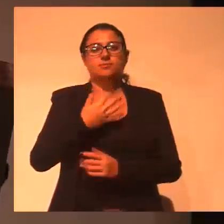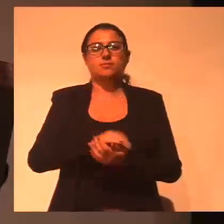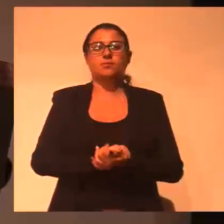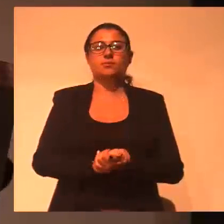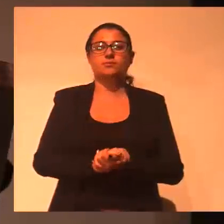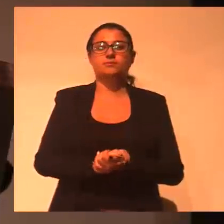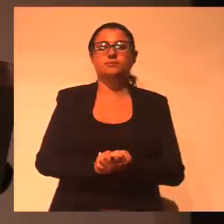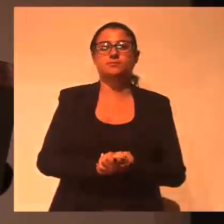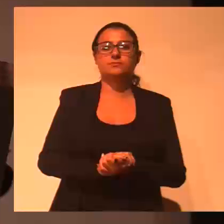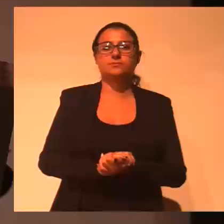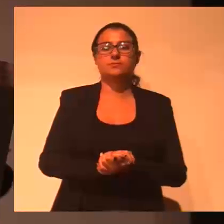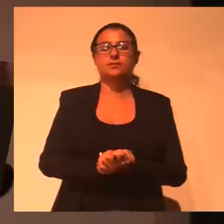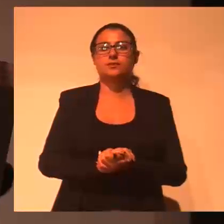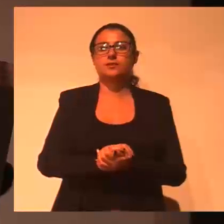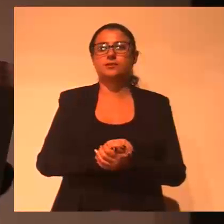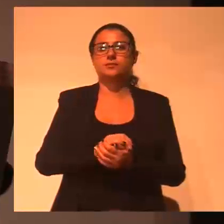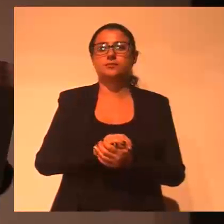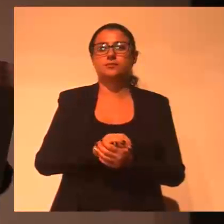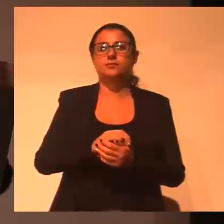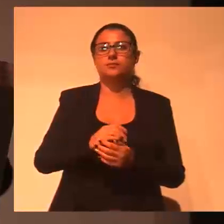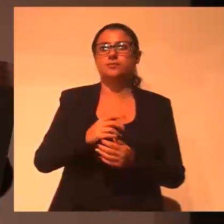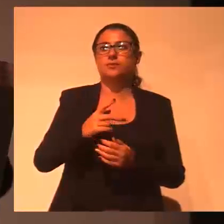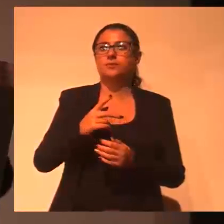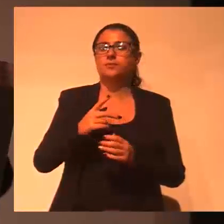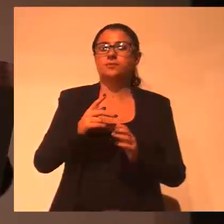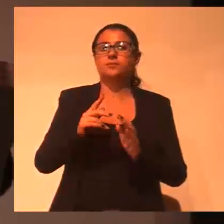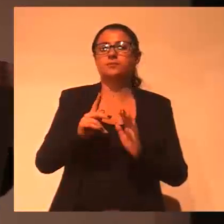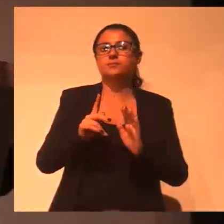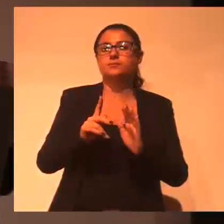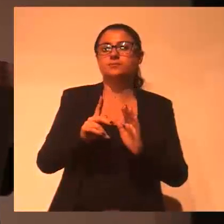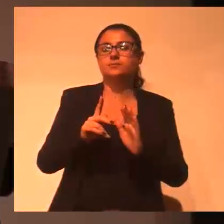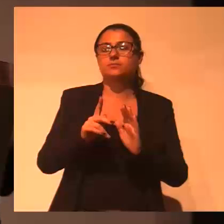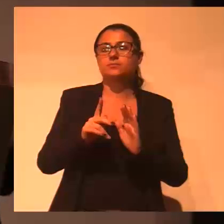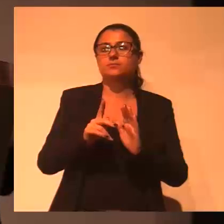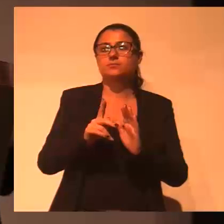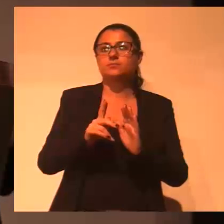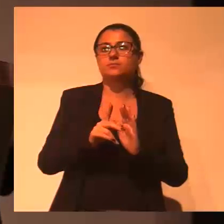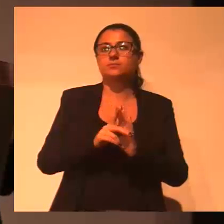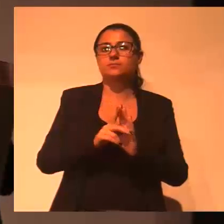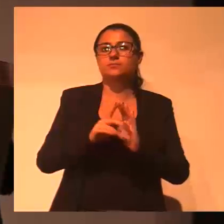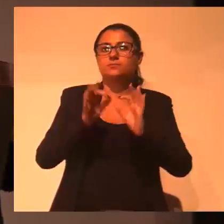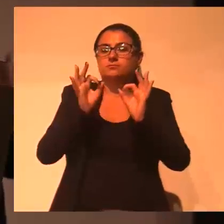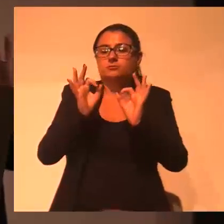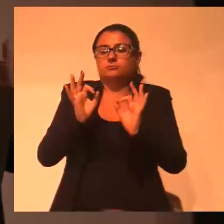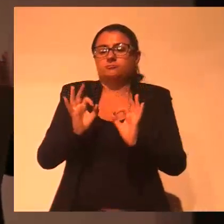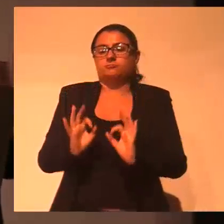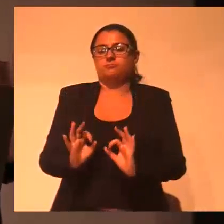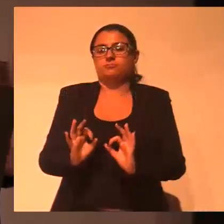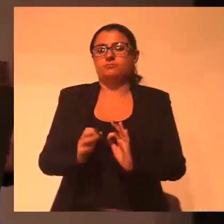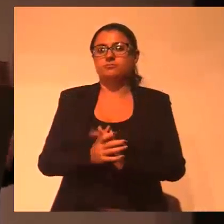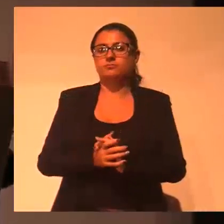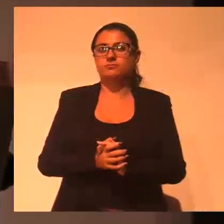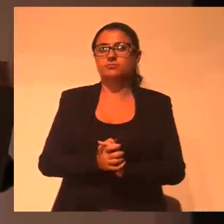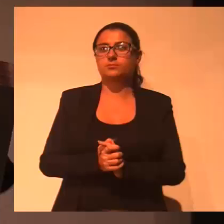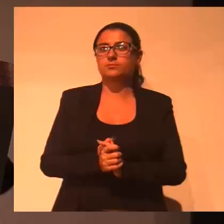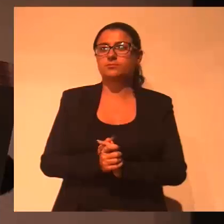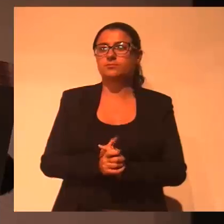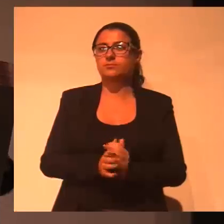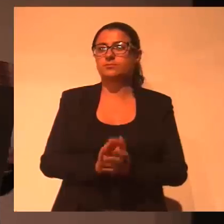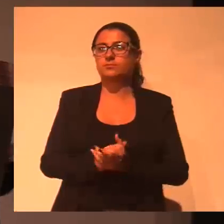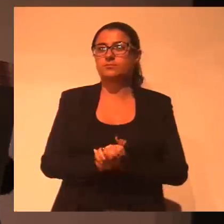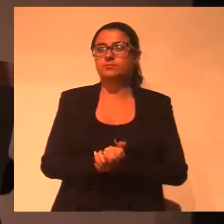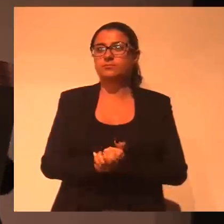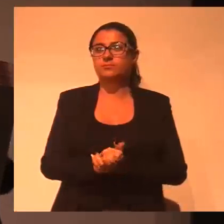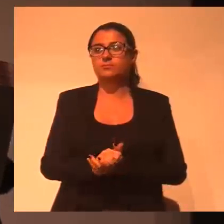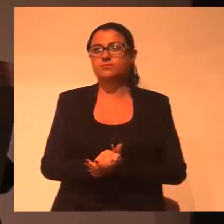aí e para a parte técnica da comissão ficar mais perfeita, vamos dizer, nesse sentido. Peço uma parte,